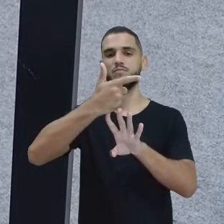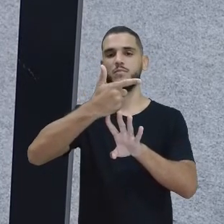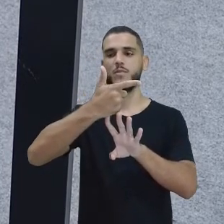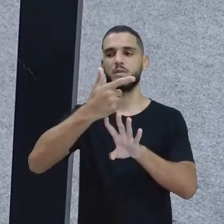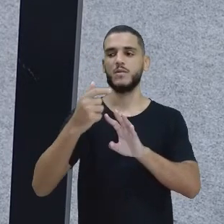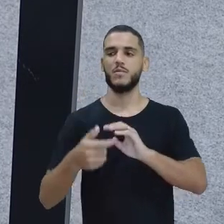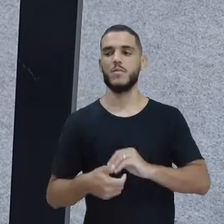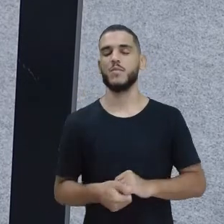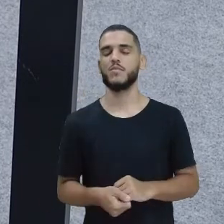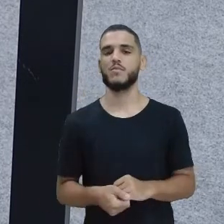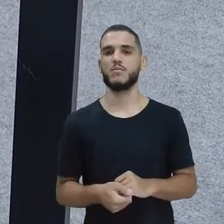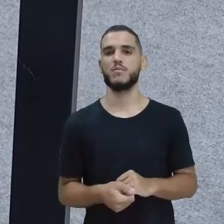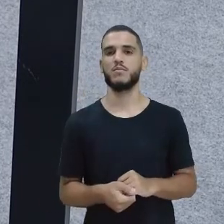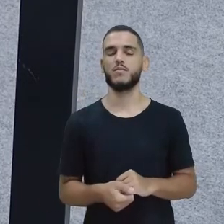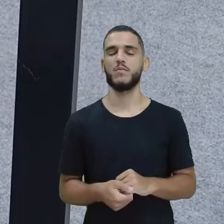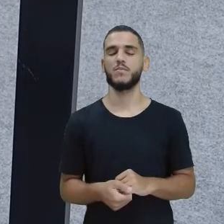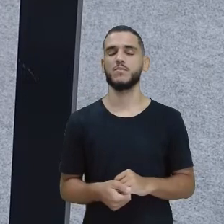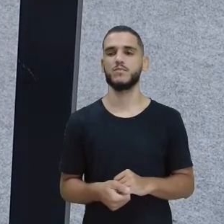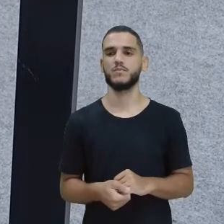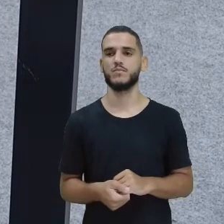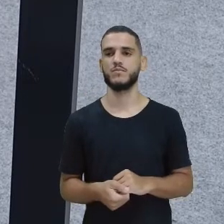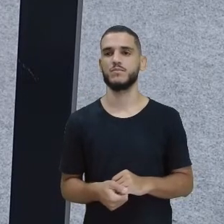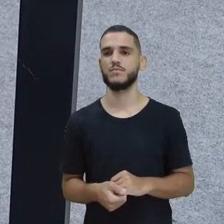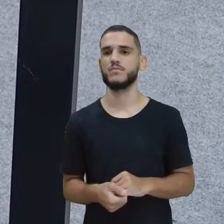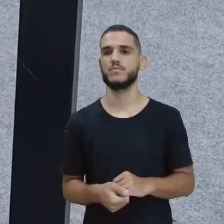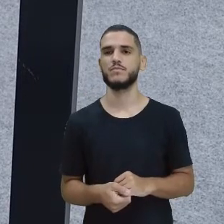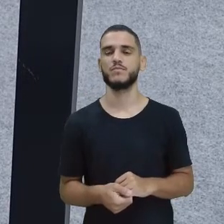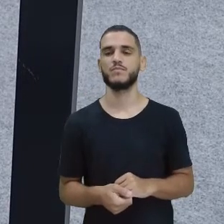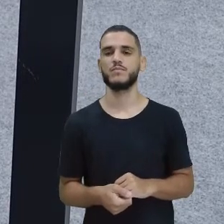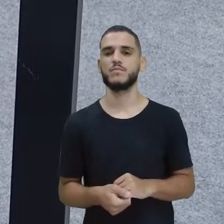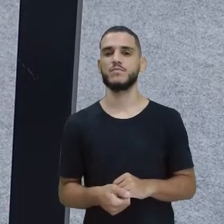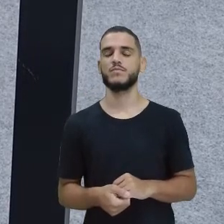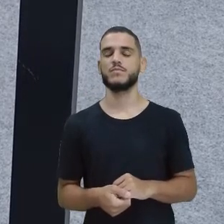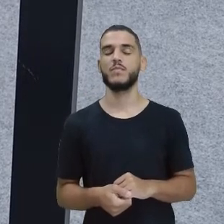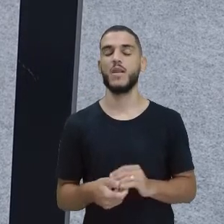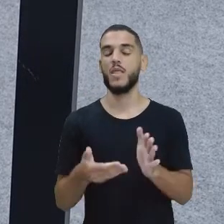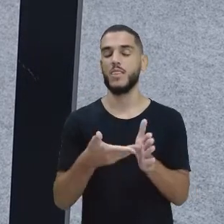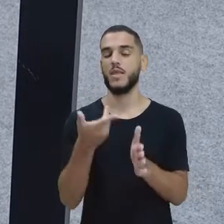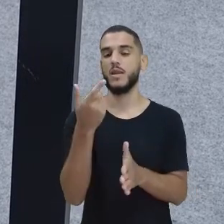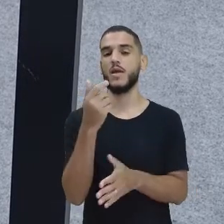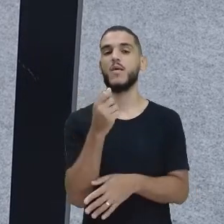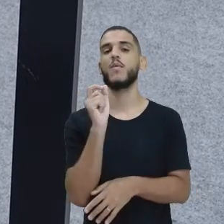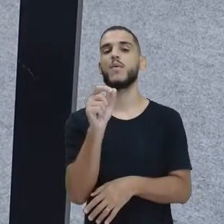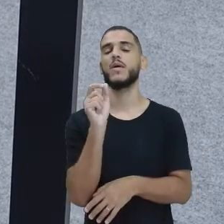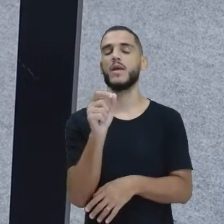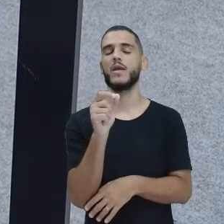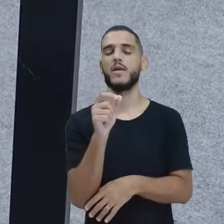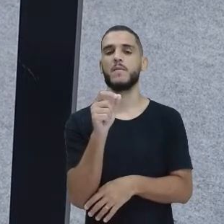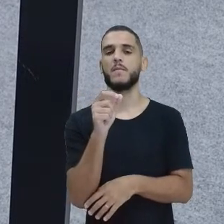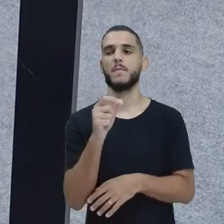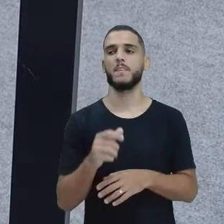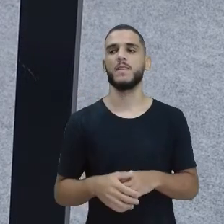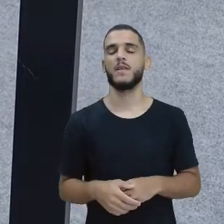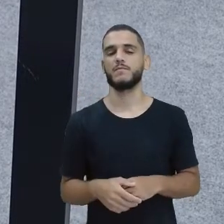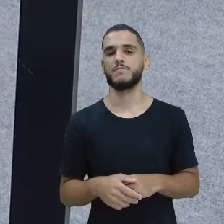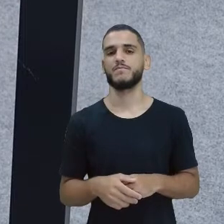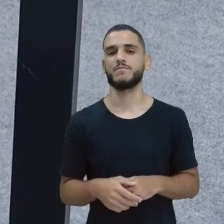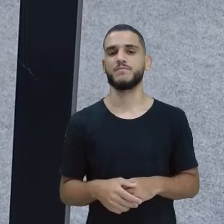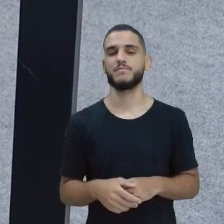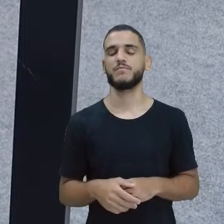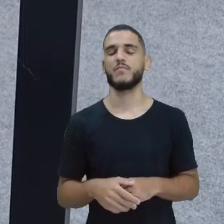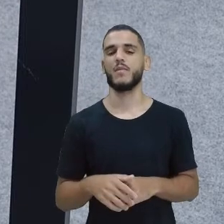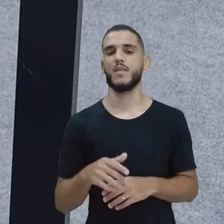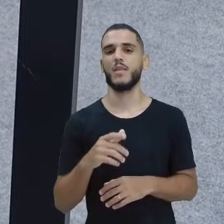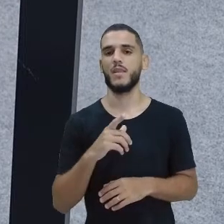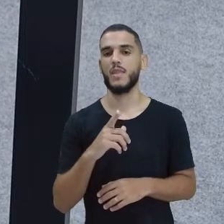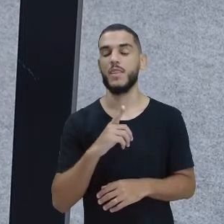subtraindo. O que eu tenho são duas unidades e vou retirar o quê? O de baixo é o que está sendo pedido para